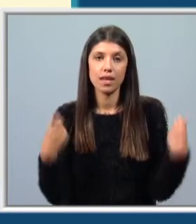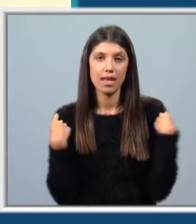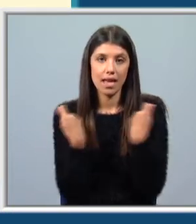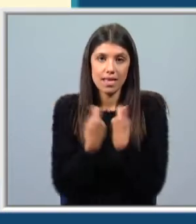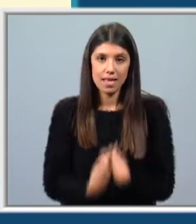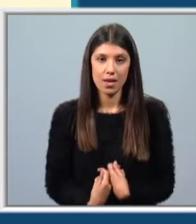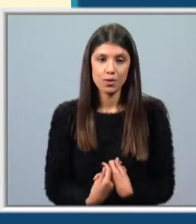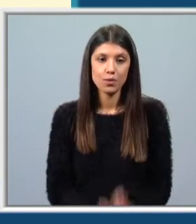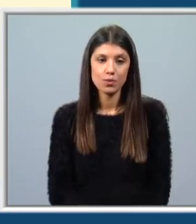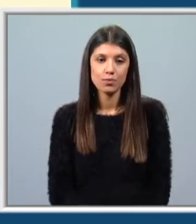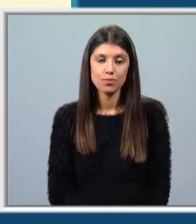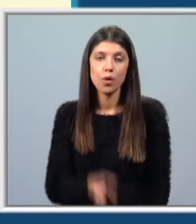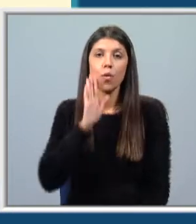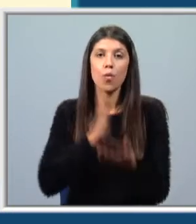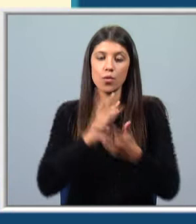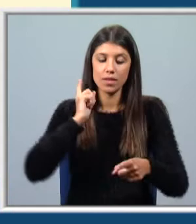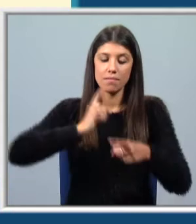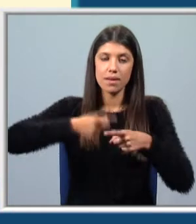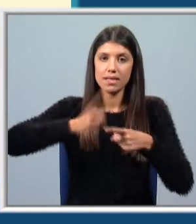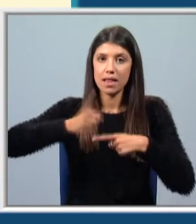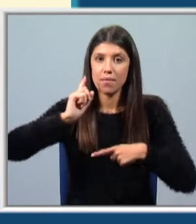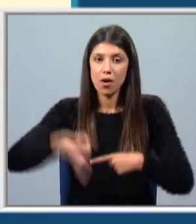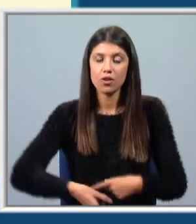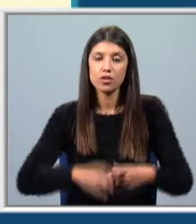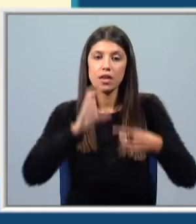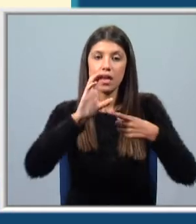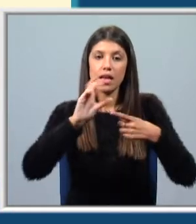Casaco. Qual será a última sílaba? C,